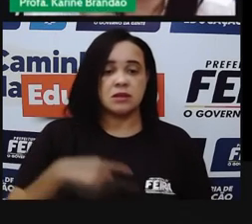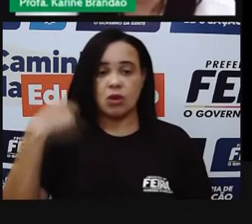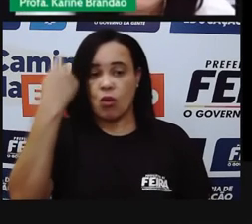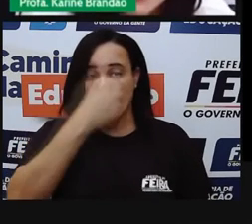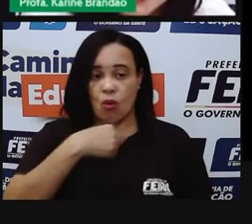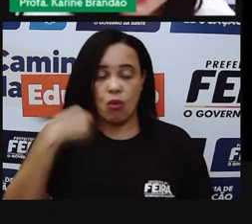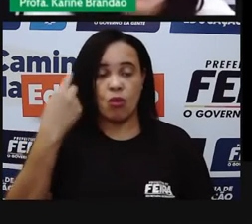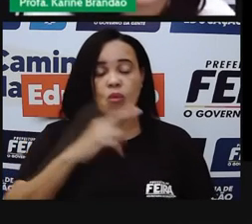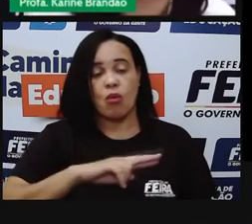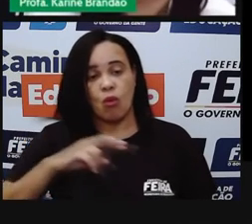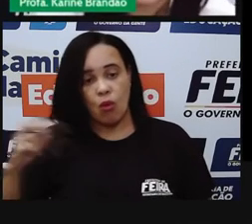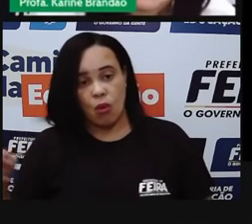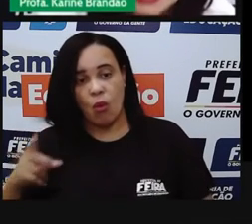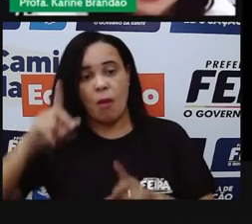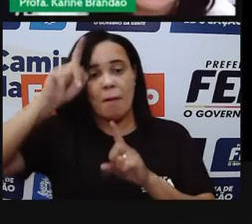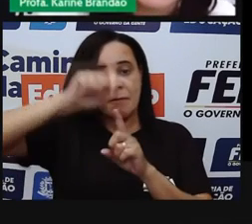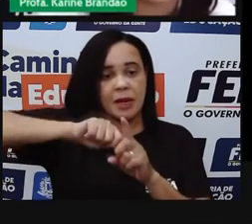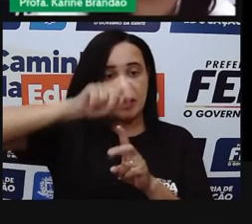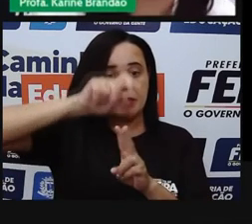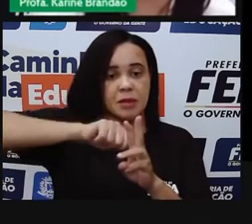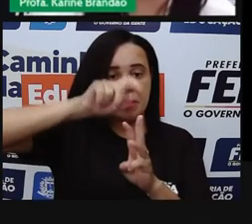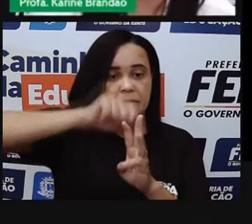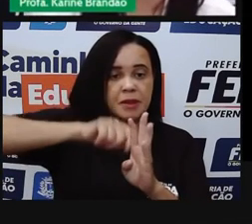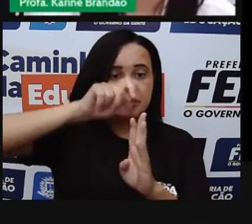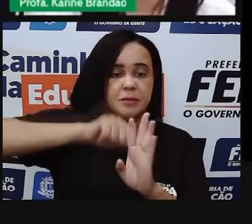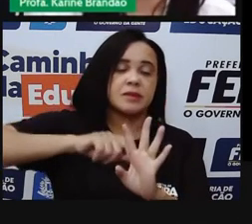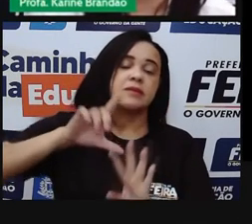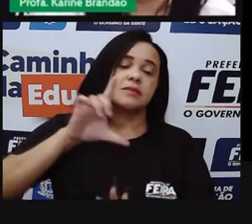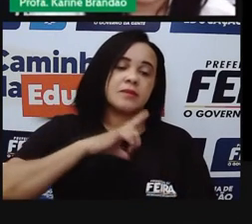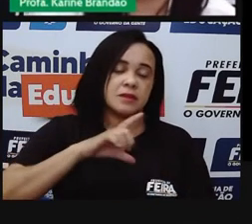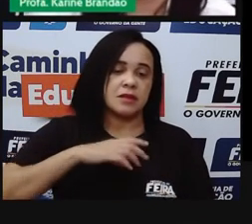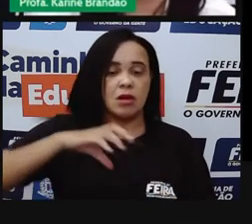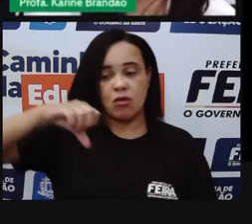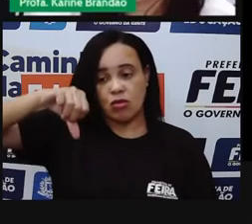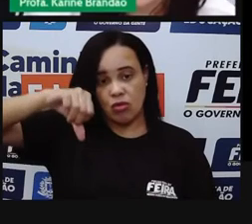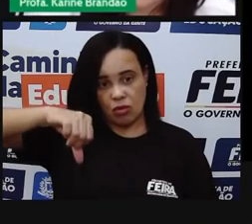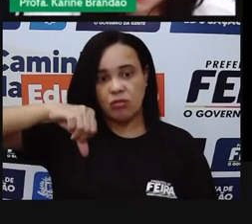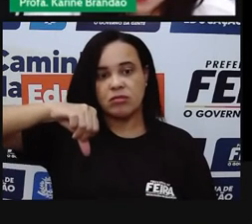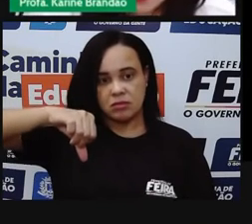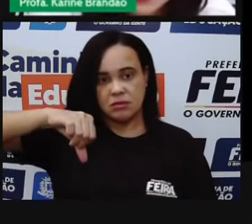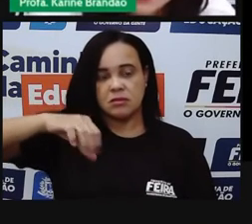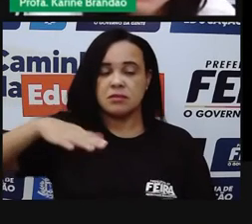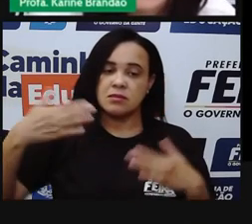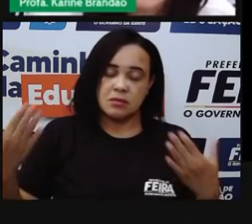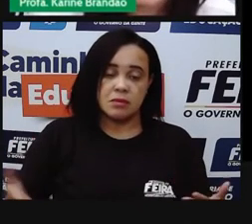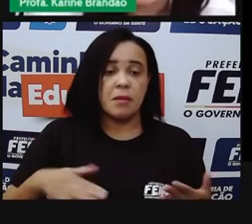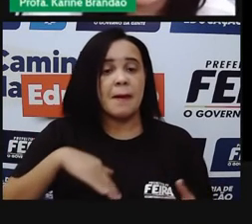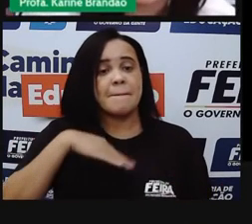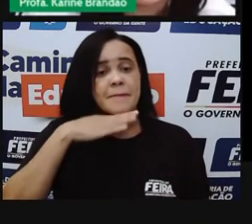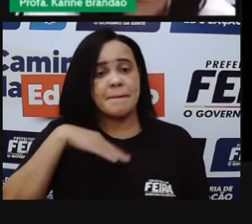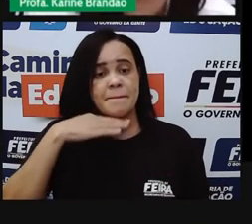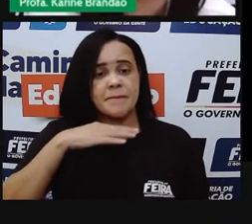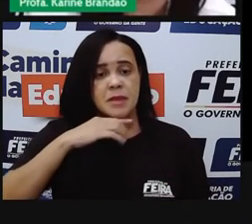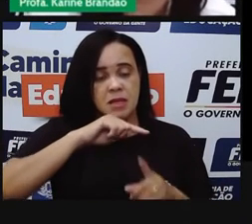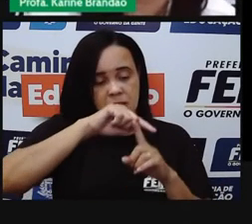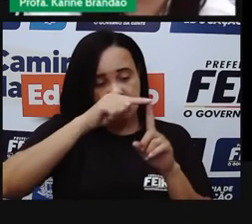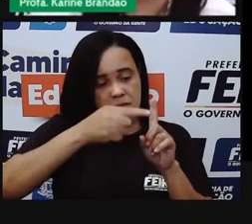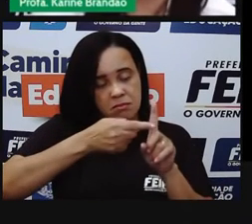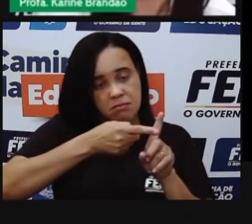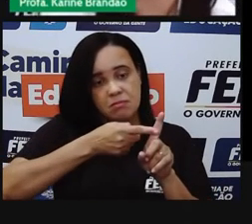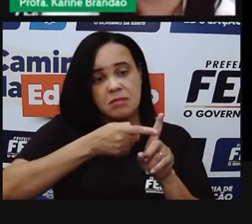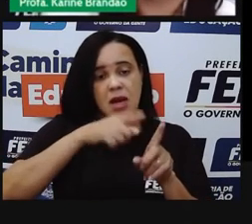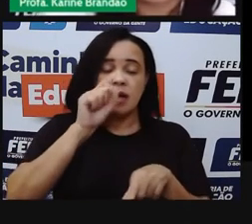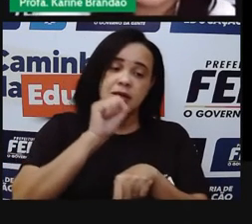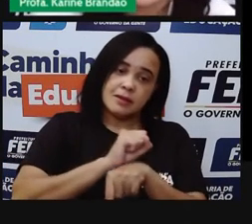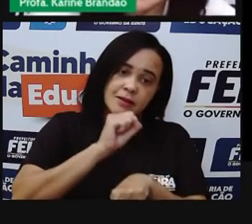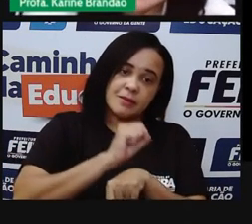exemplo, 9 meses para nascer, né? Então, e até lá a mãe, ela fica com aquele bebê e ela não vai conseguir